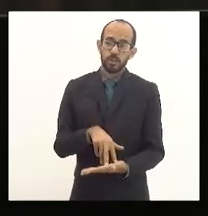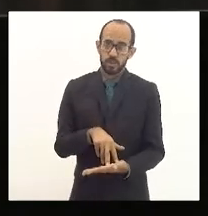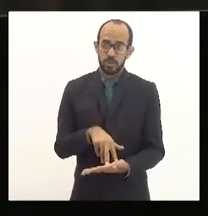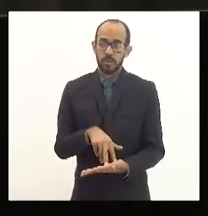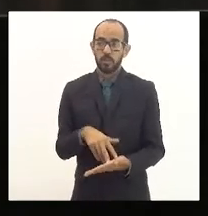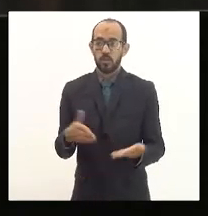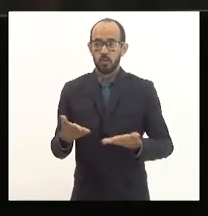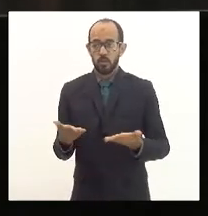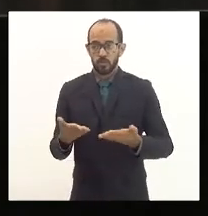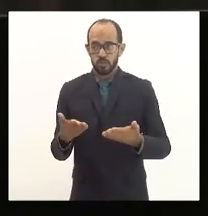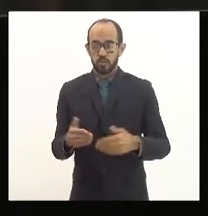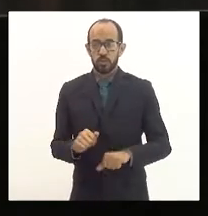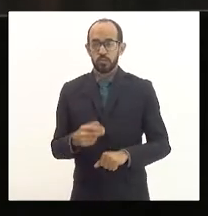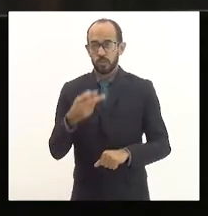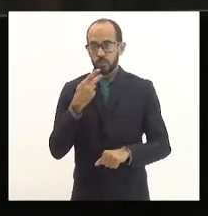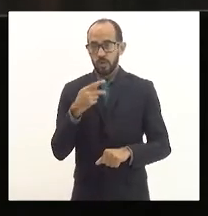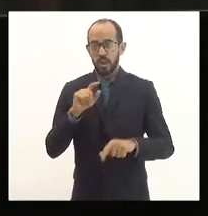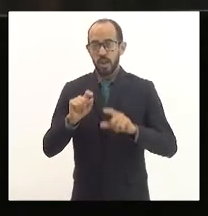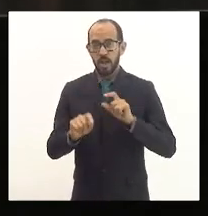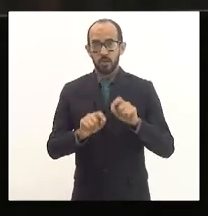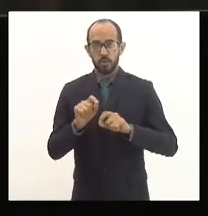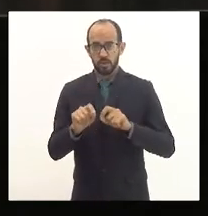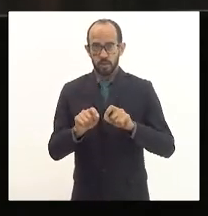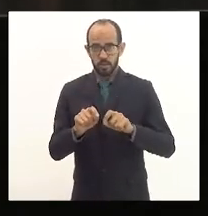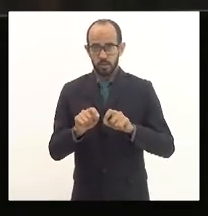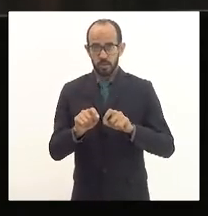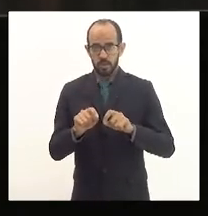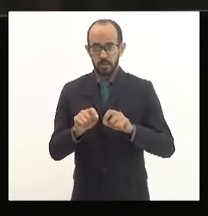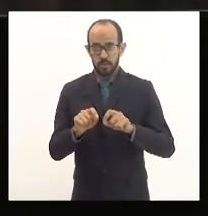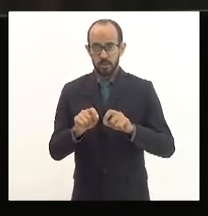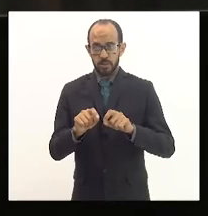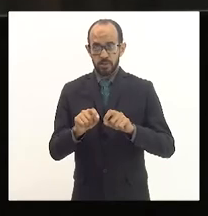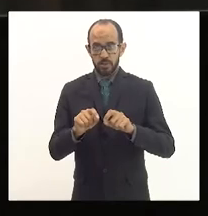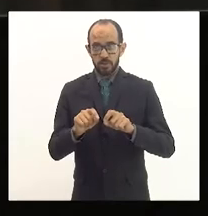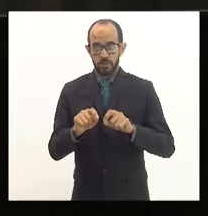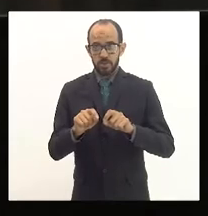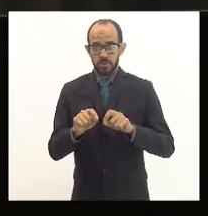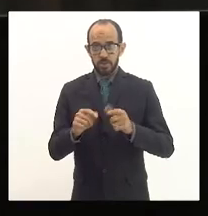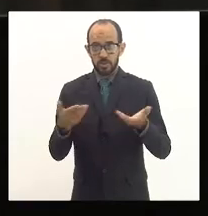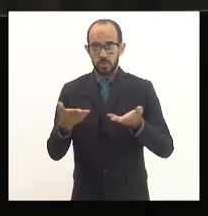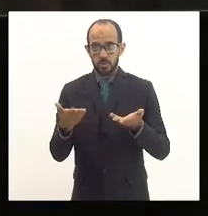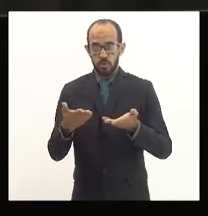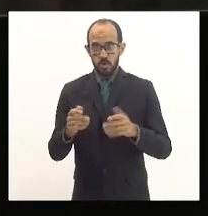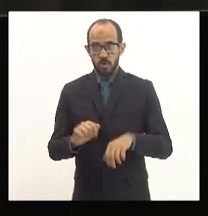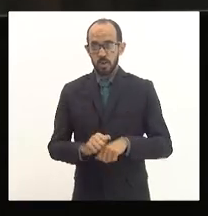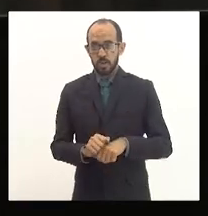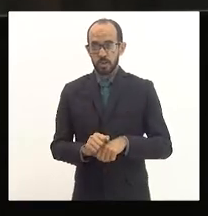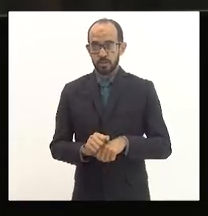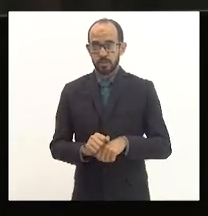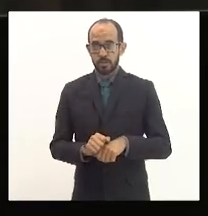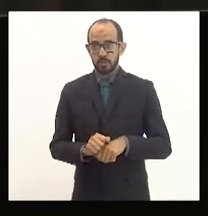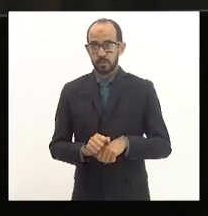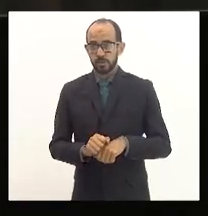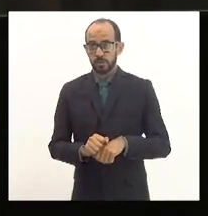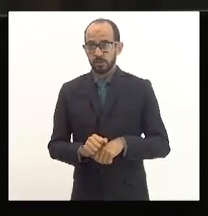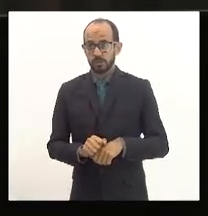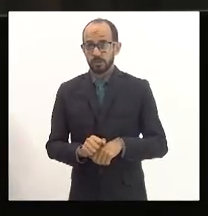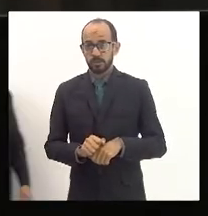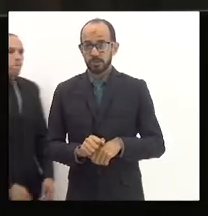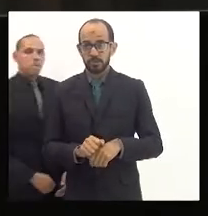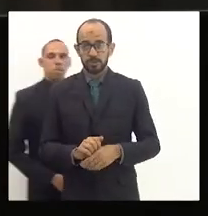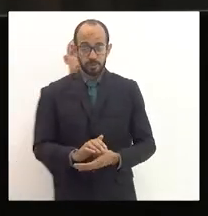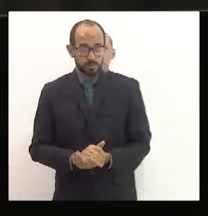é para falar um pouquinho da nossa agenda agora nas primeiras horas da manhã né